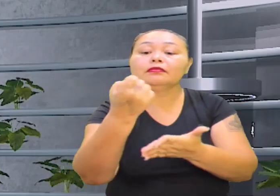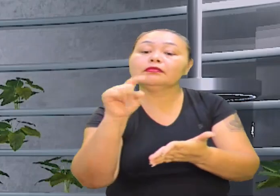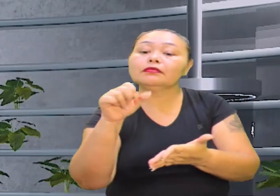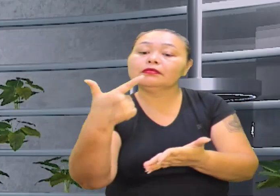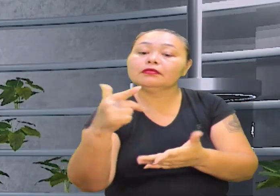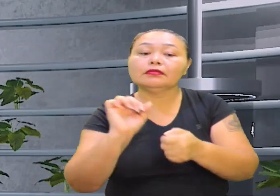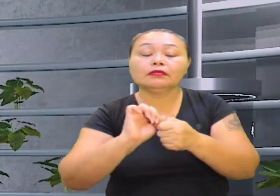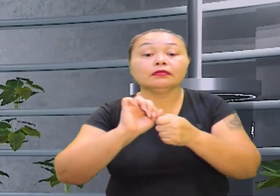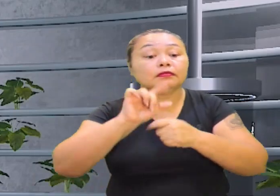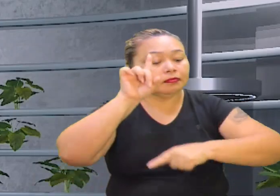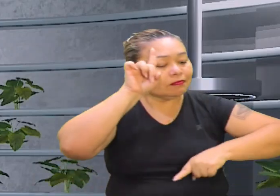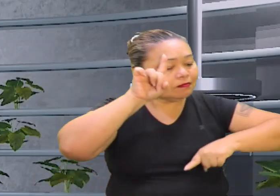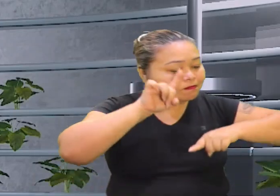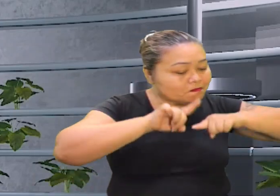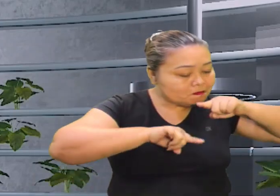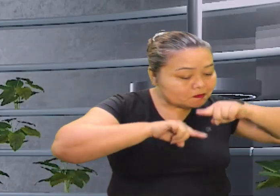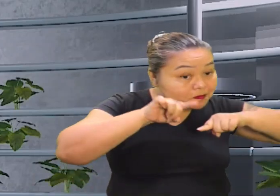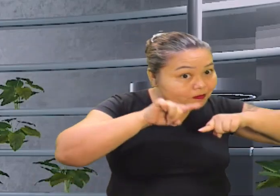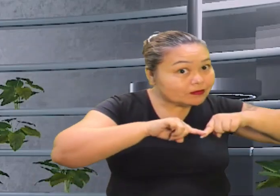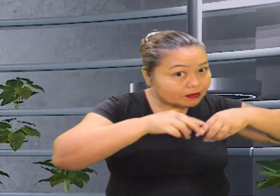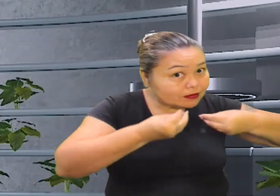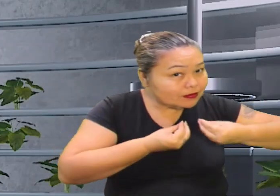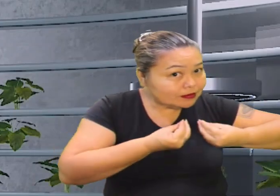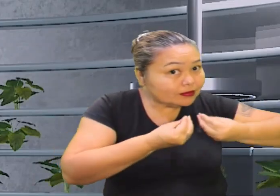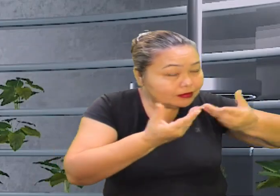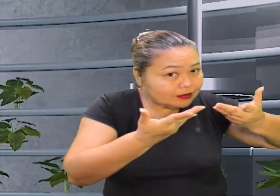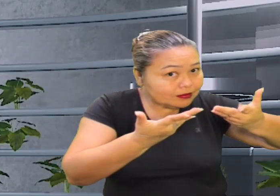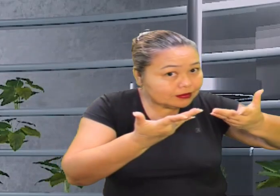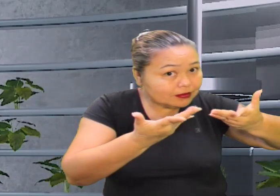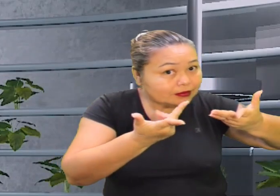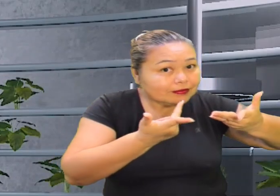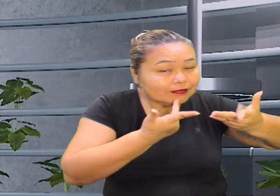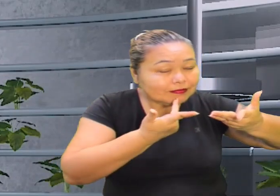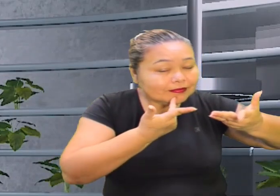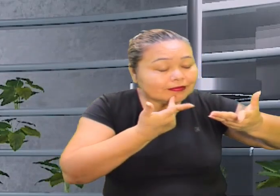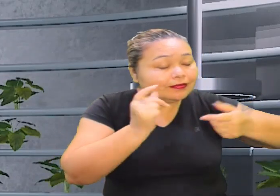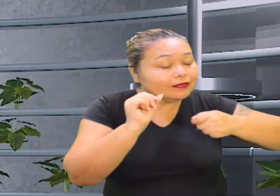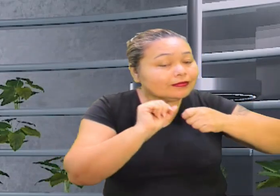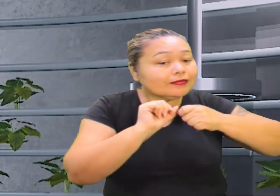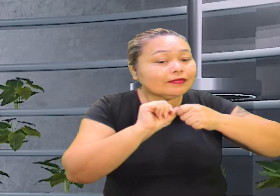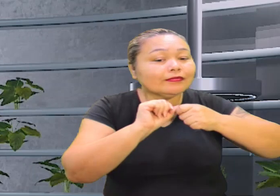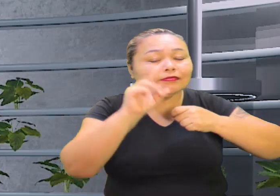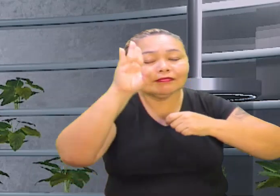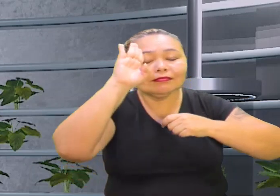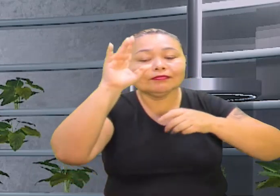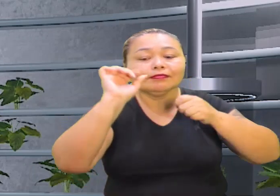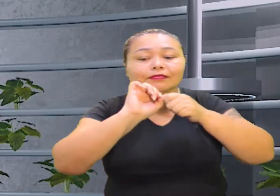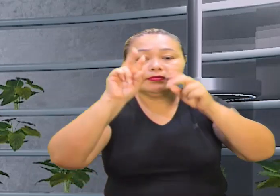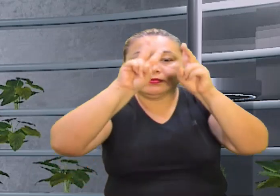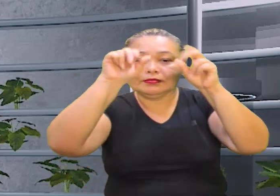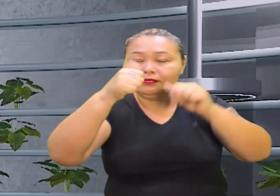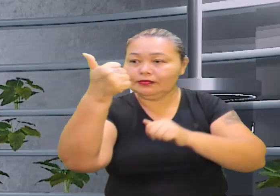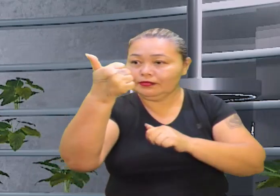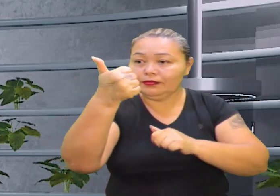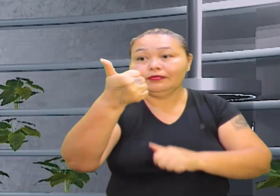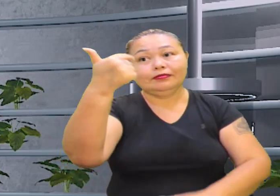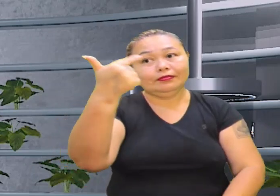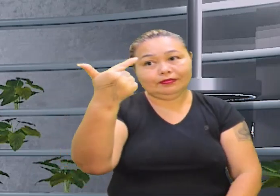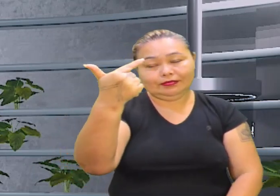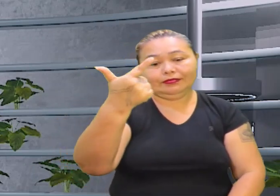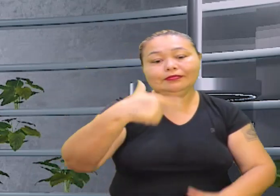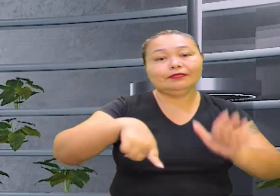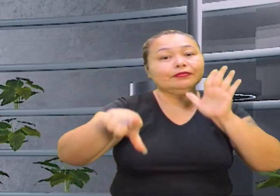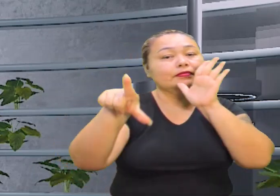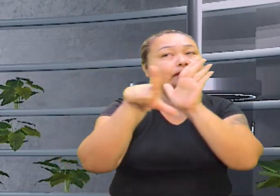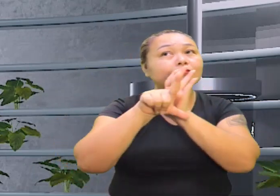peguem o material que vocês receberam, tá bom? Nós vamos falar sobre os principais assuntos da primeira e da segunda lei.